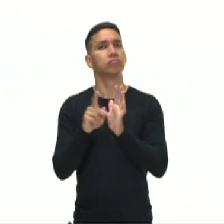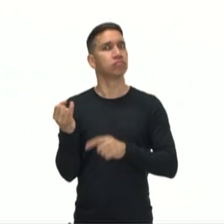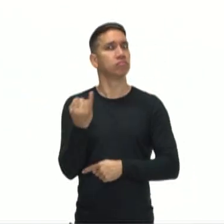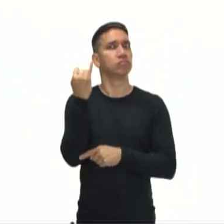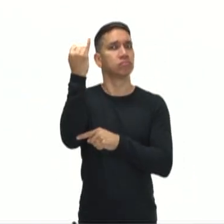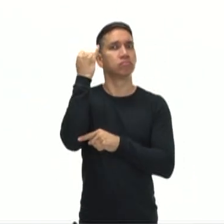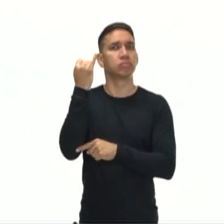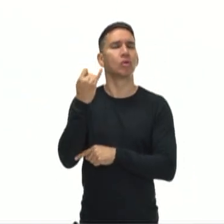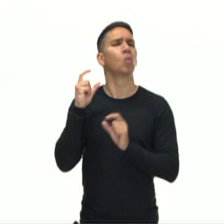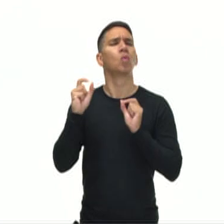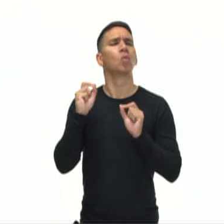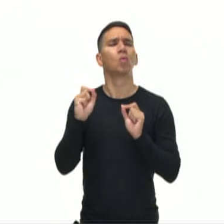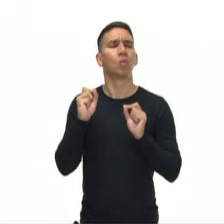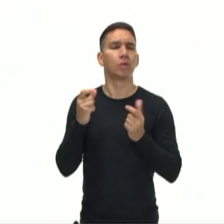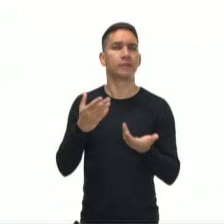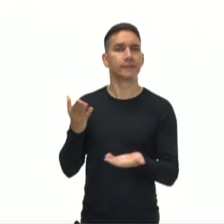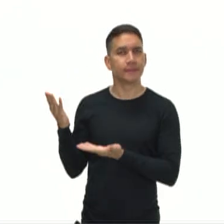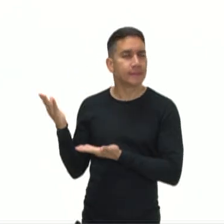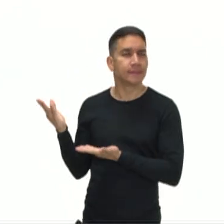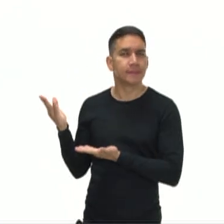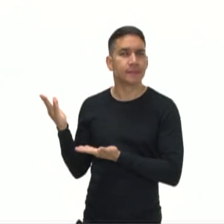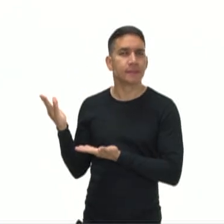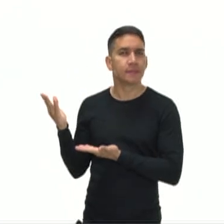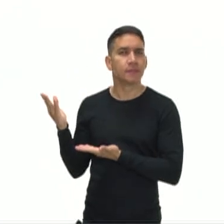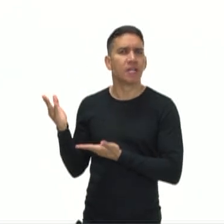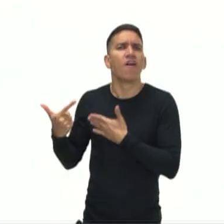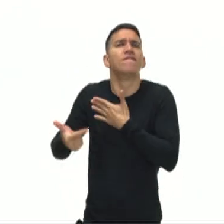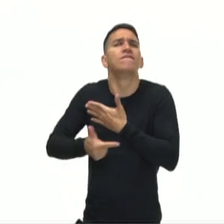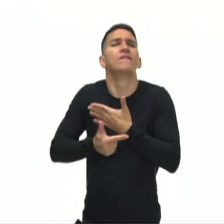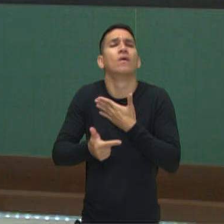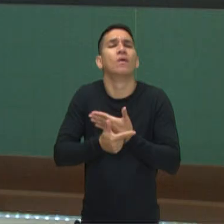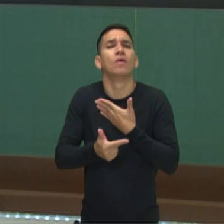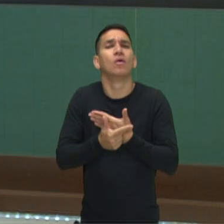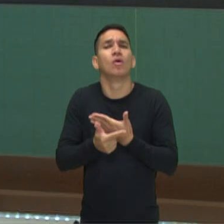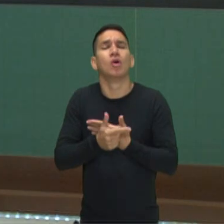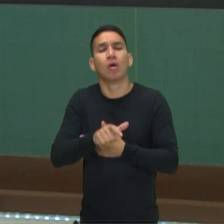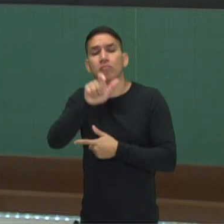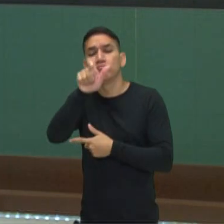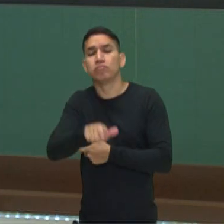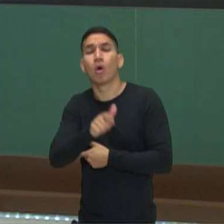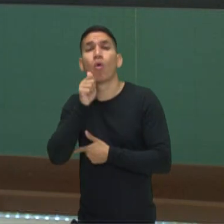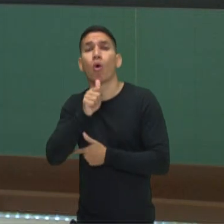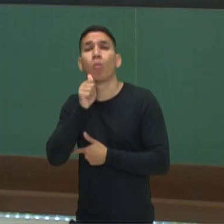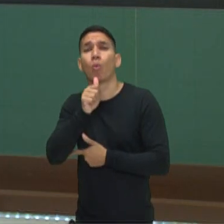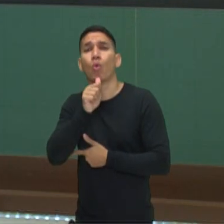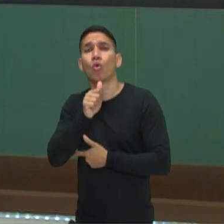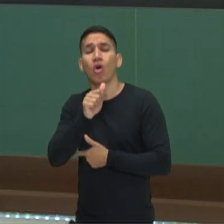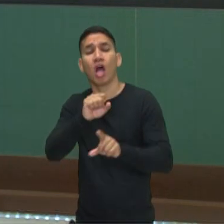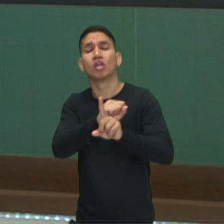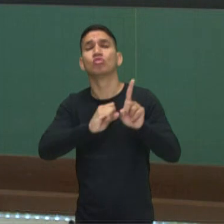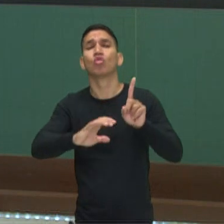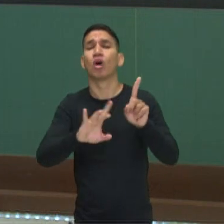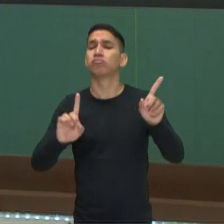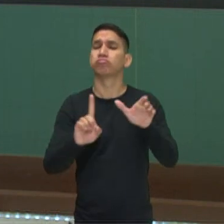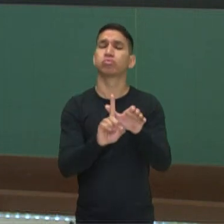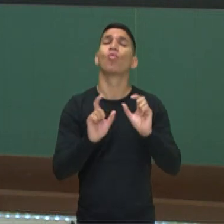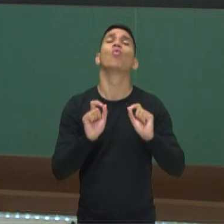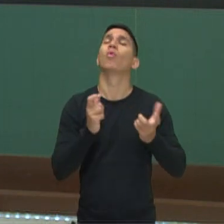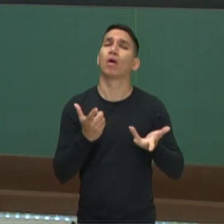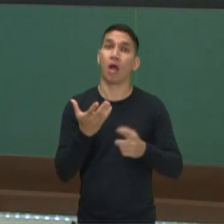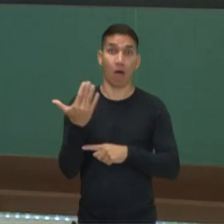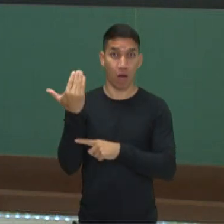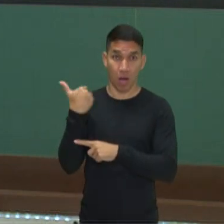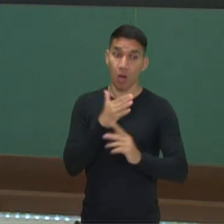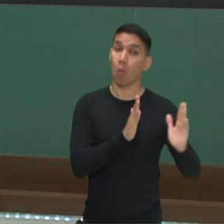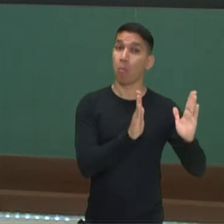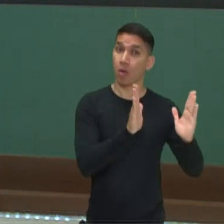aí. Afinal, qual é o papel, né, da mulher na sociedade? Houve um tempo em que as mulheres